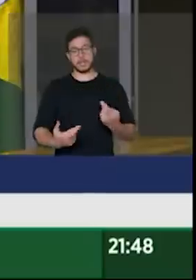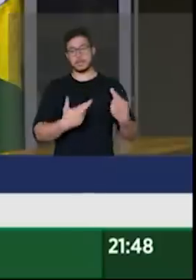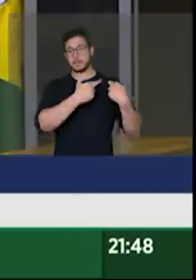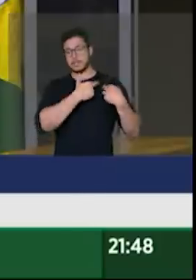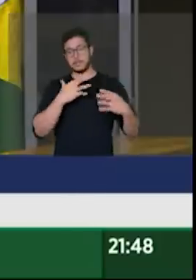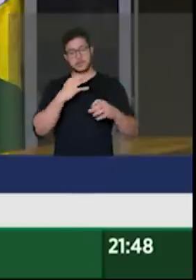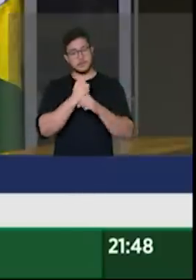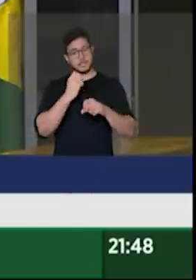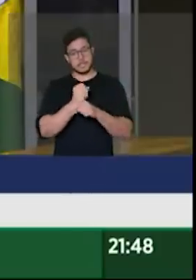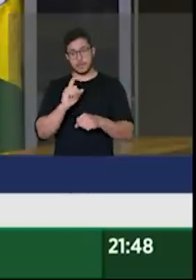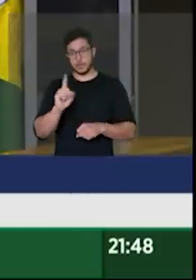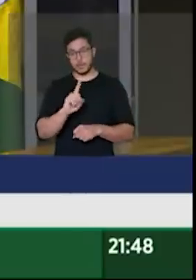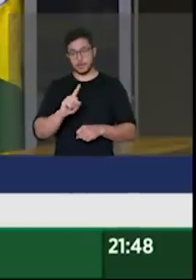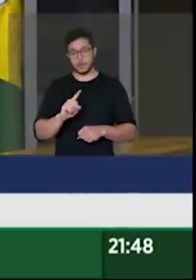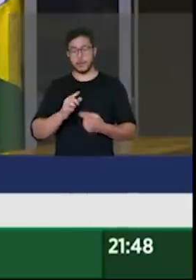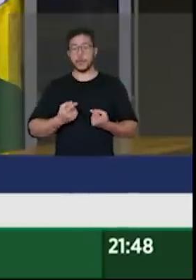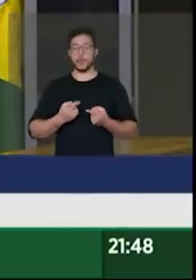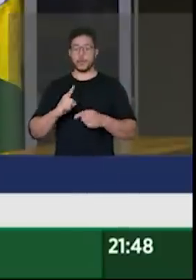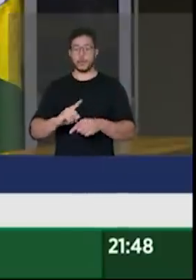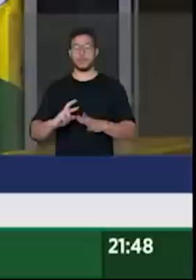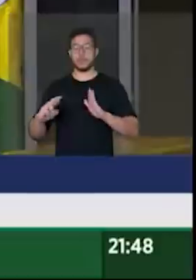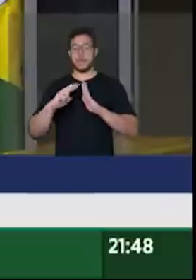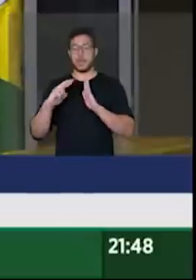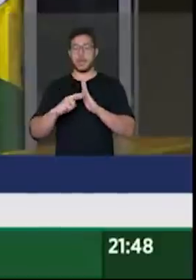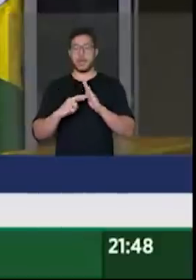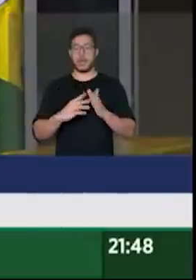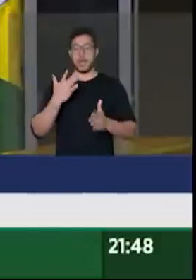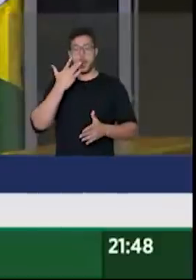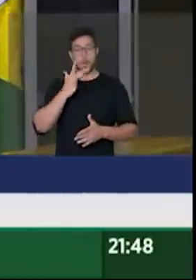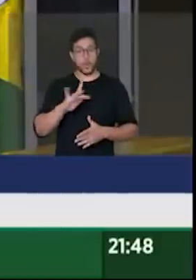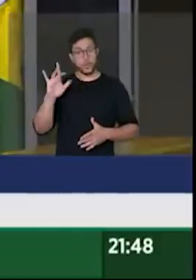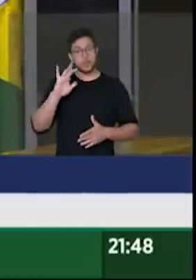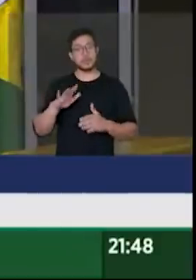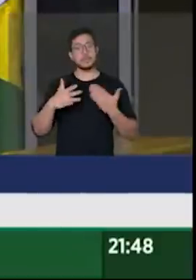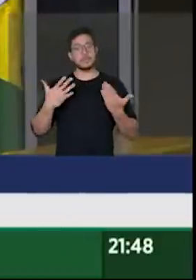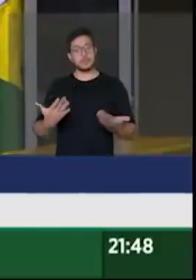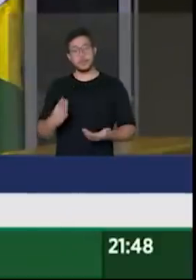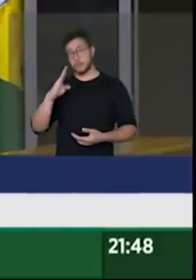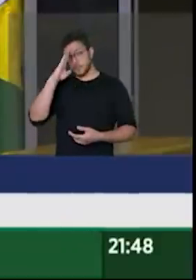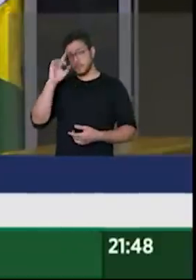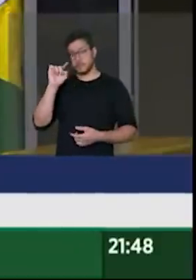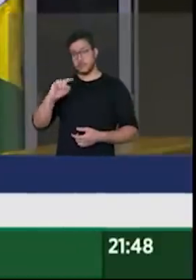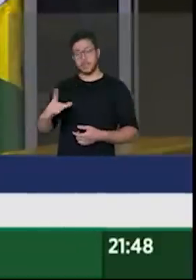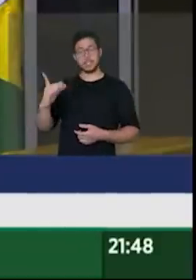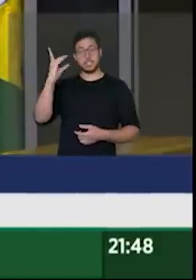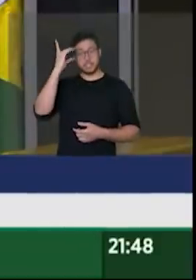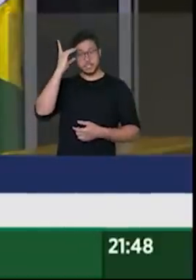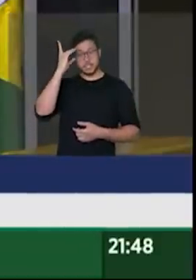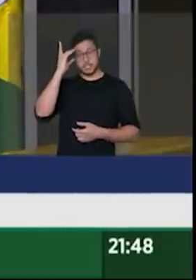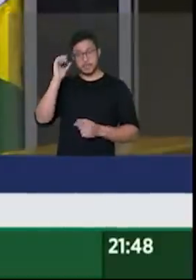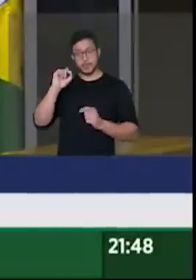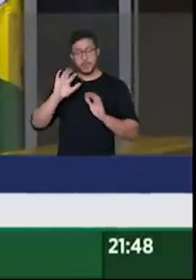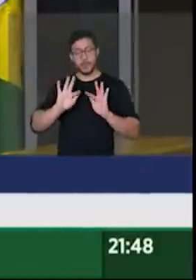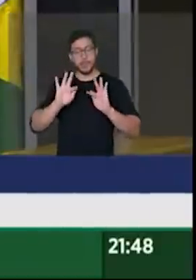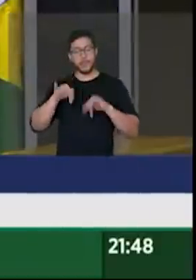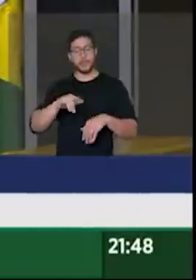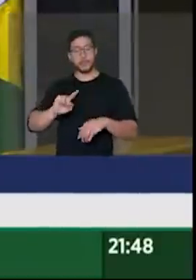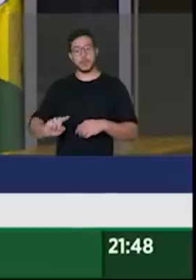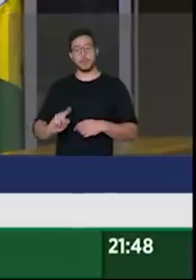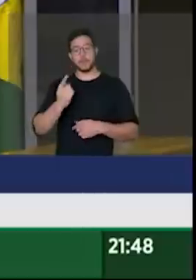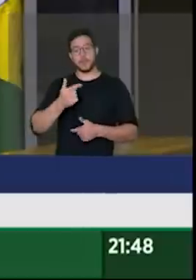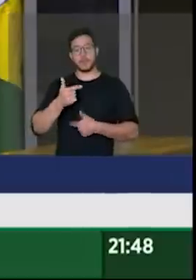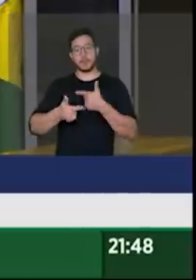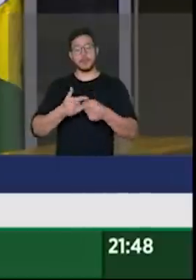fiscal, nem o PT teve coragem de atacar a regra de ouro. Mesmo Dilma, que exatamente como o Bolsonaro, no final do seu primeiro